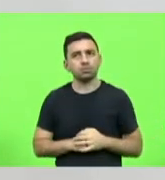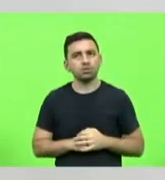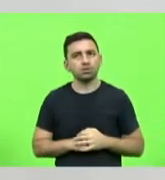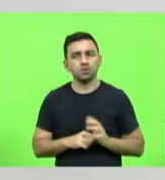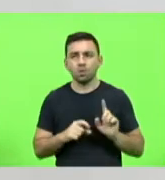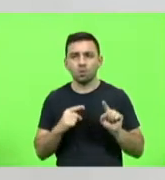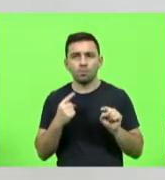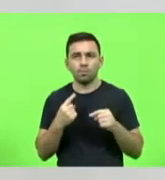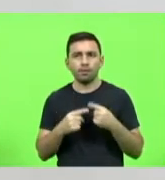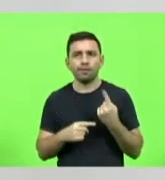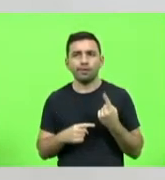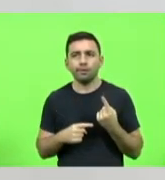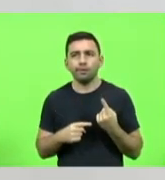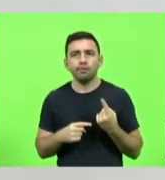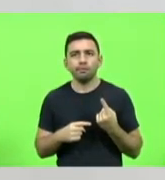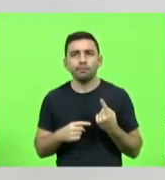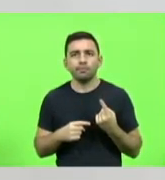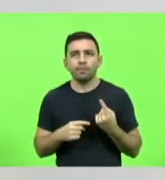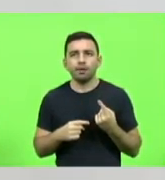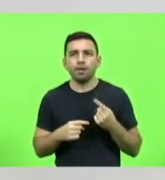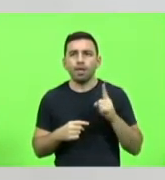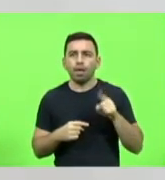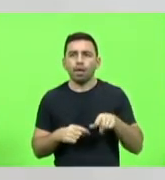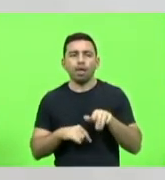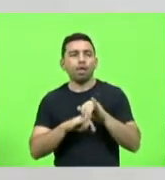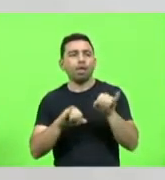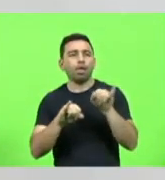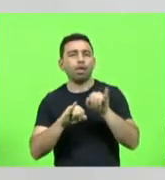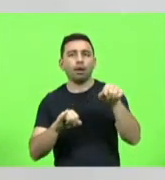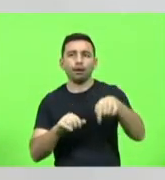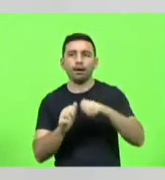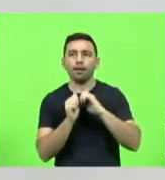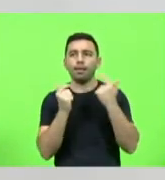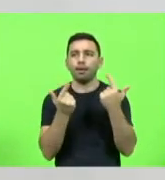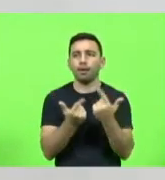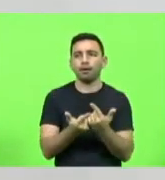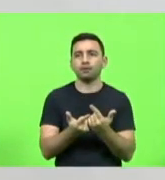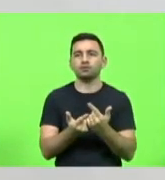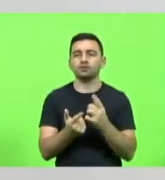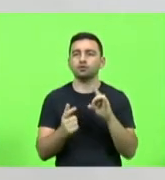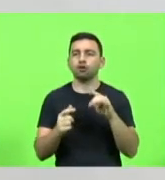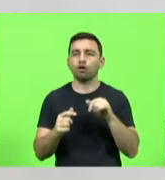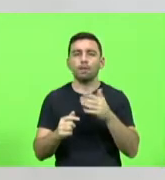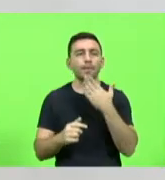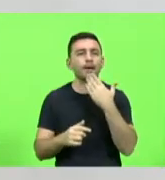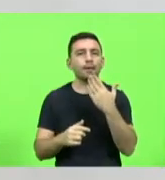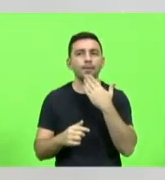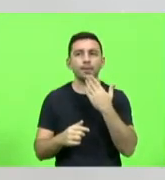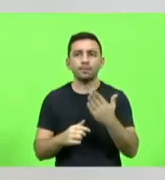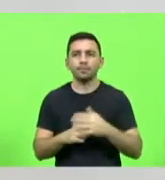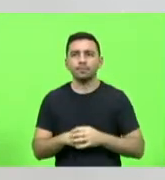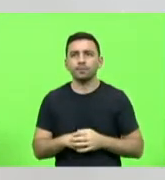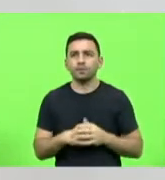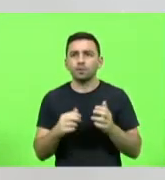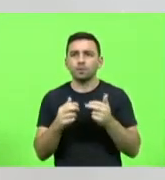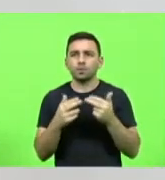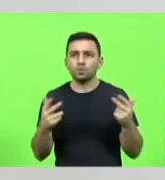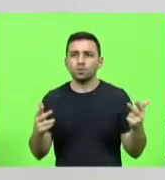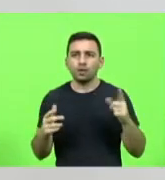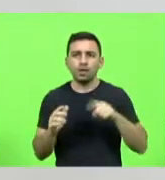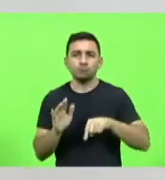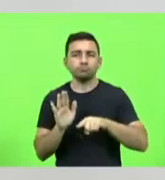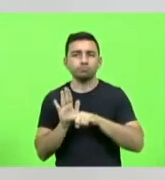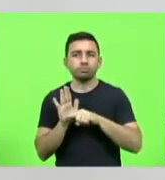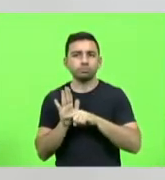disse aqui, não é fazendo romaria aqui dentro da LESC que vai se conseguir alguma coisa em relação ao déficit. Isso